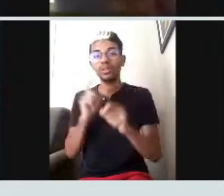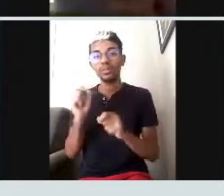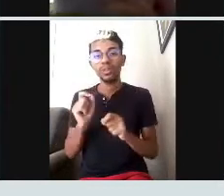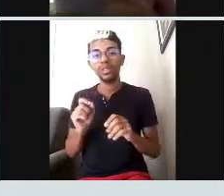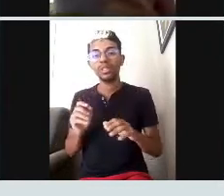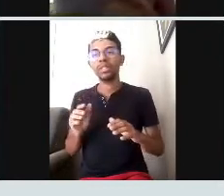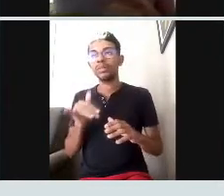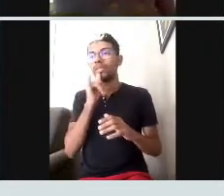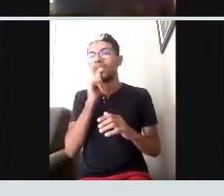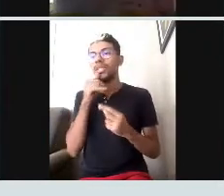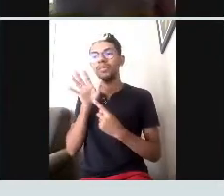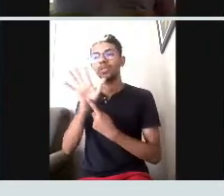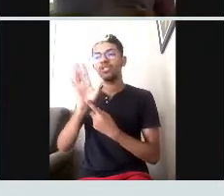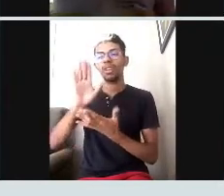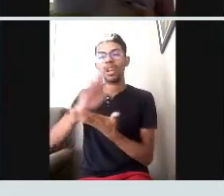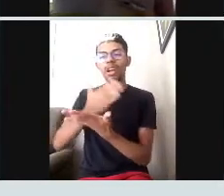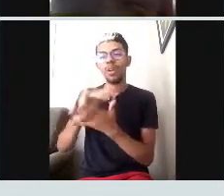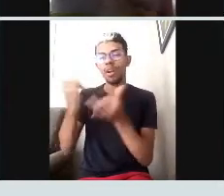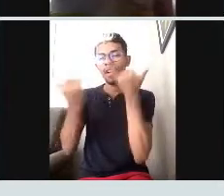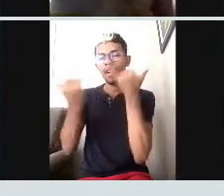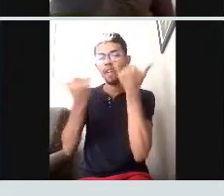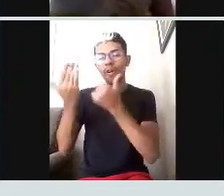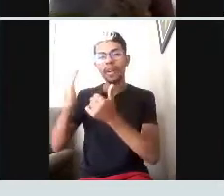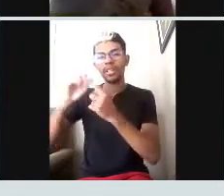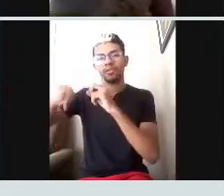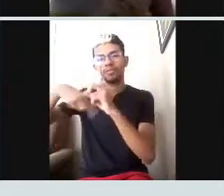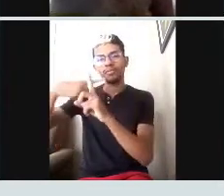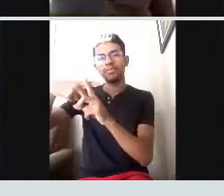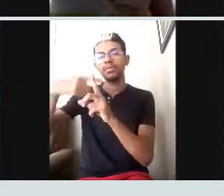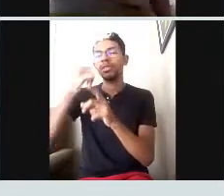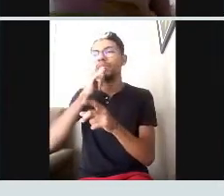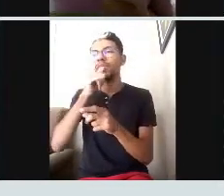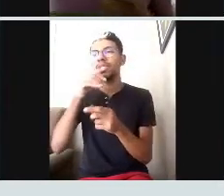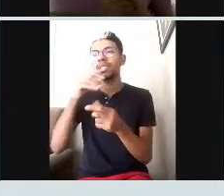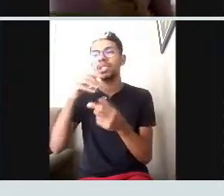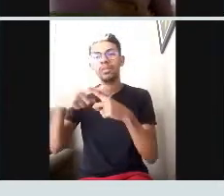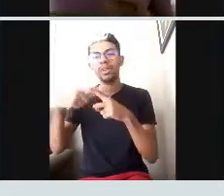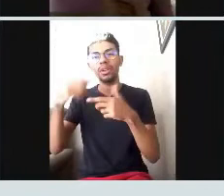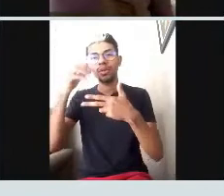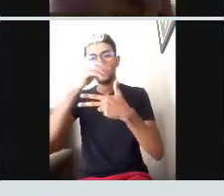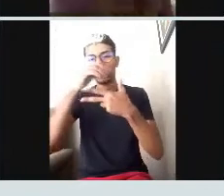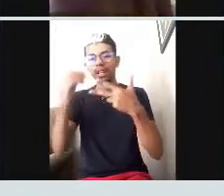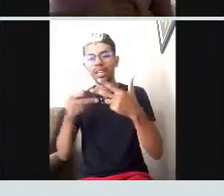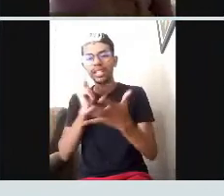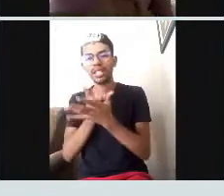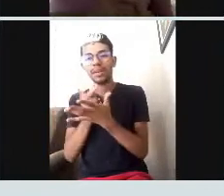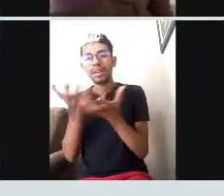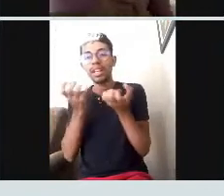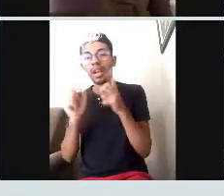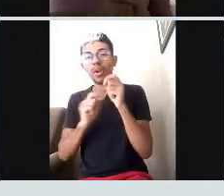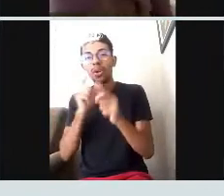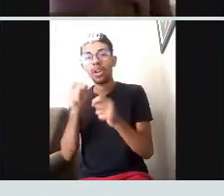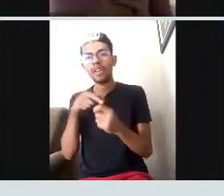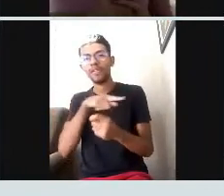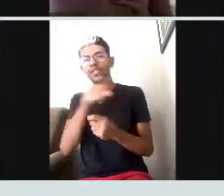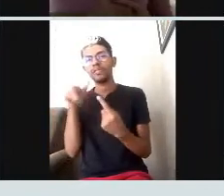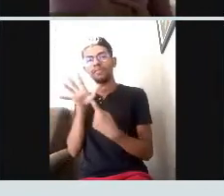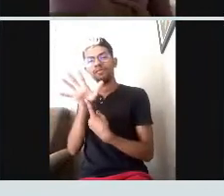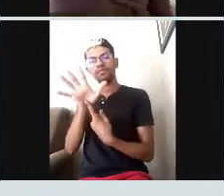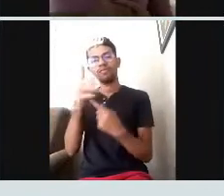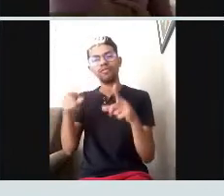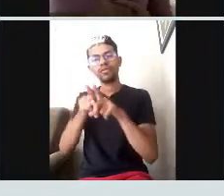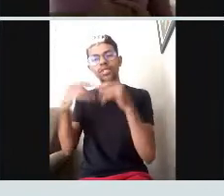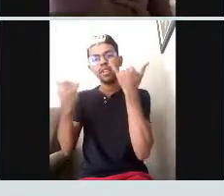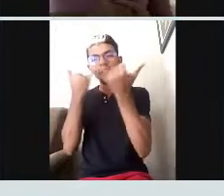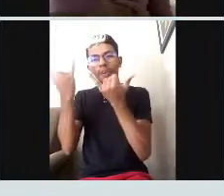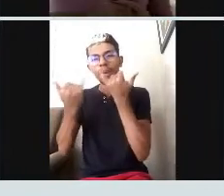alguma informação a mais, porque o Enem, como sempre, quer dificultar um pouquinho a vida do aluno, ele quer que vocês tragam uma informaçãozinha a mais, que aí vocês